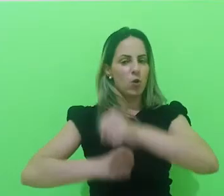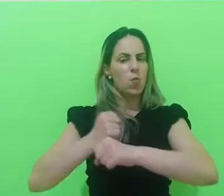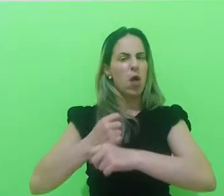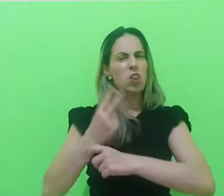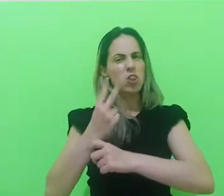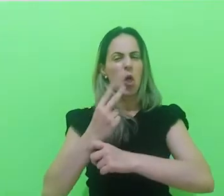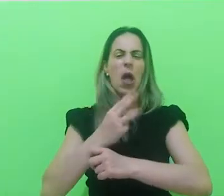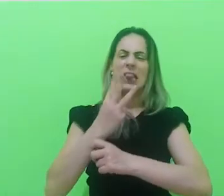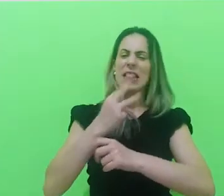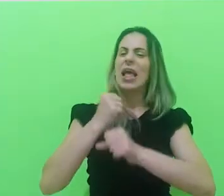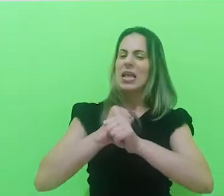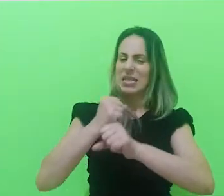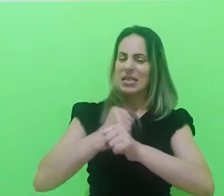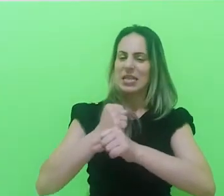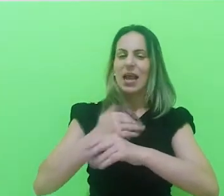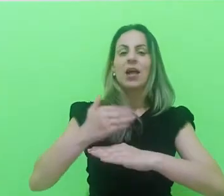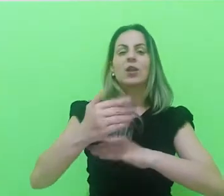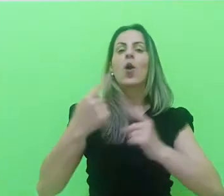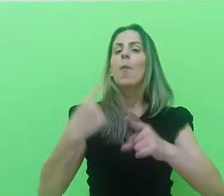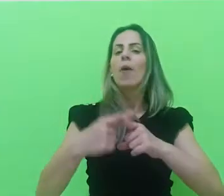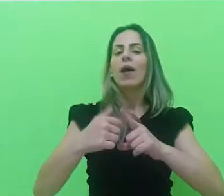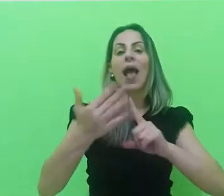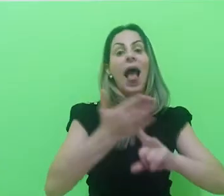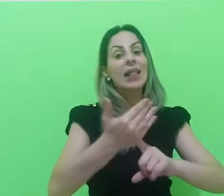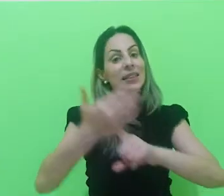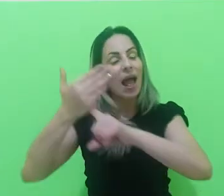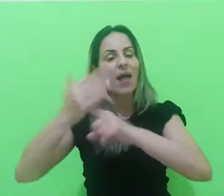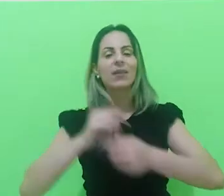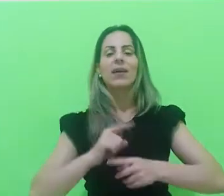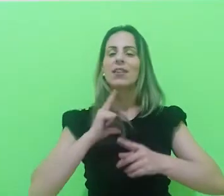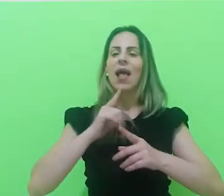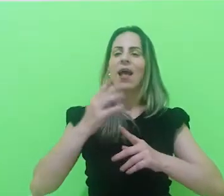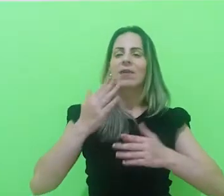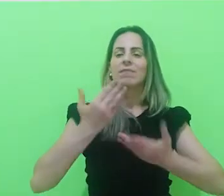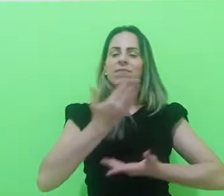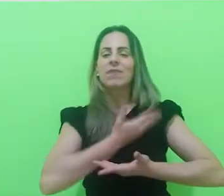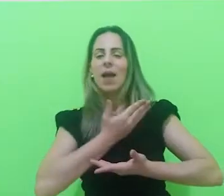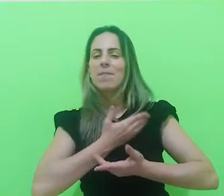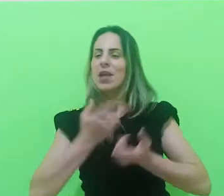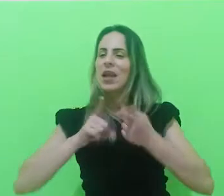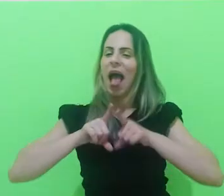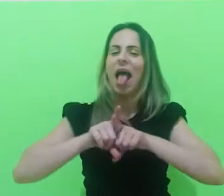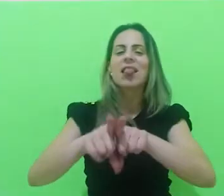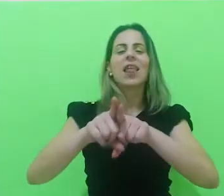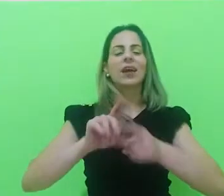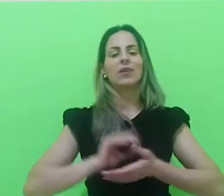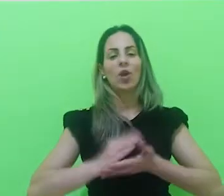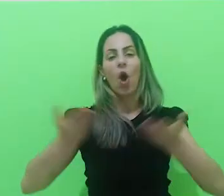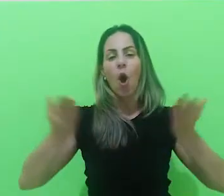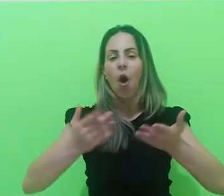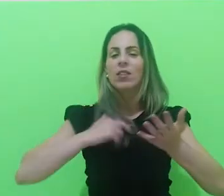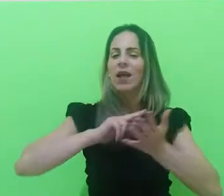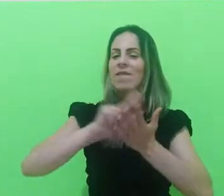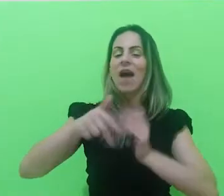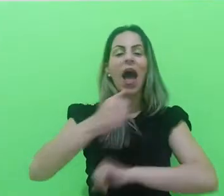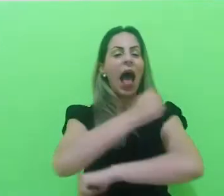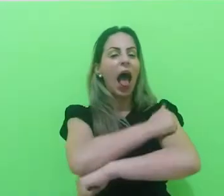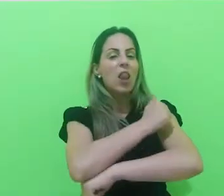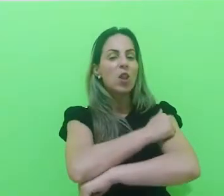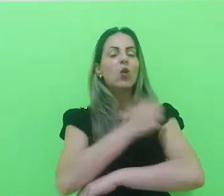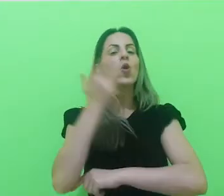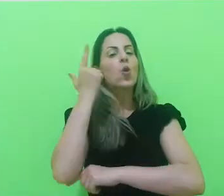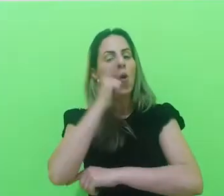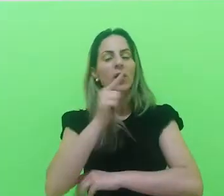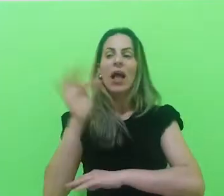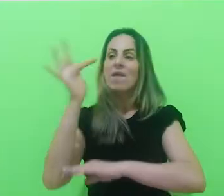2, 3 anos por conta da internet. Tenha ela como seu aliado. Hoje, são vários os alunos que conseguem fazer